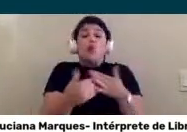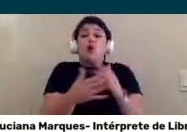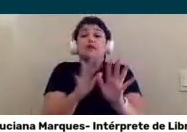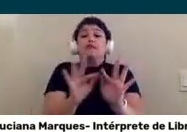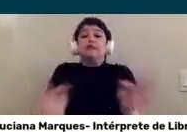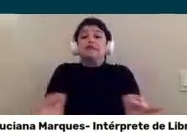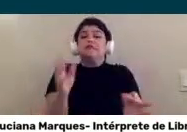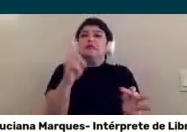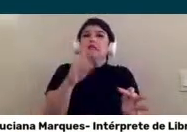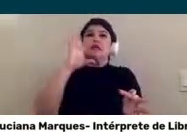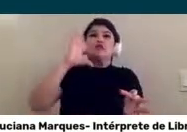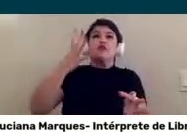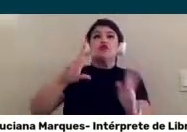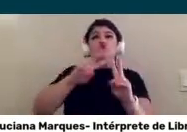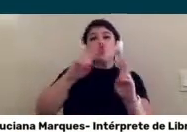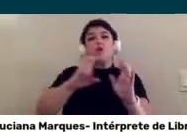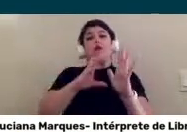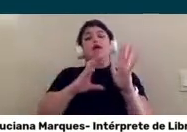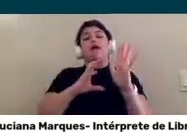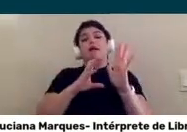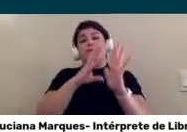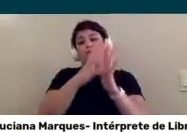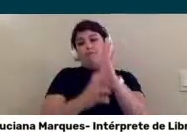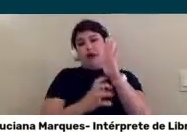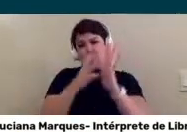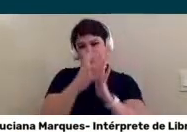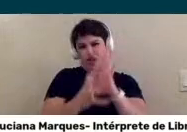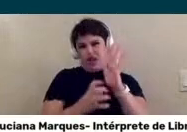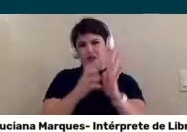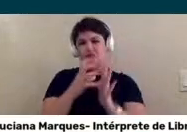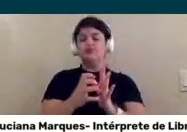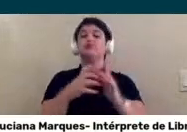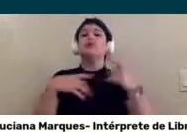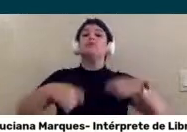dados, era preciso ter, digamos assim,